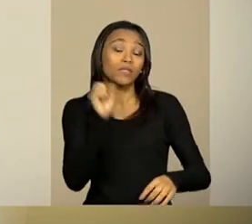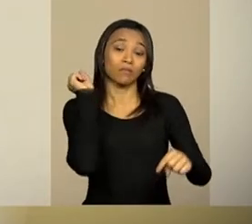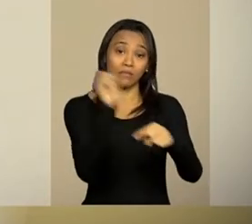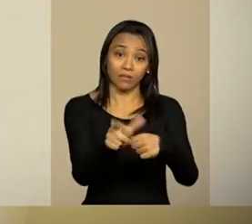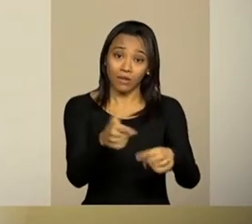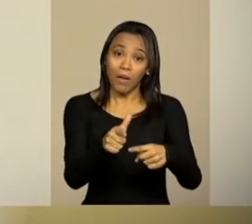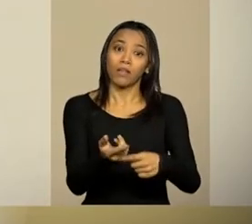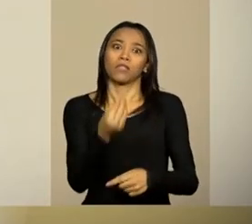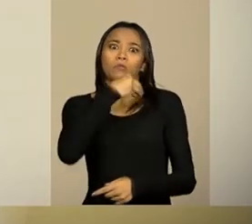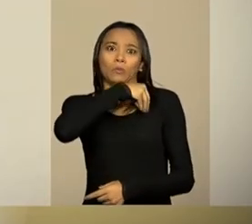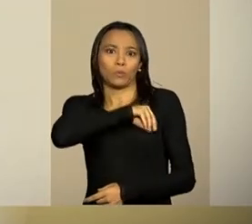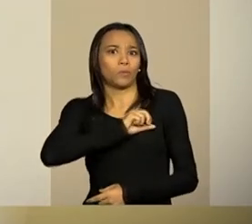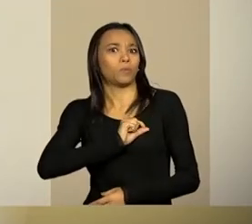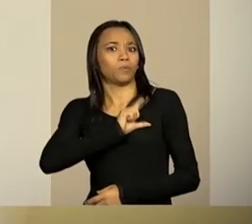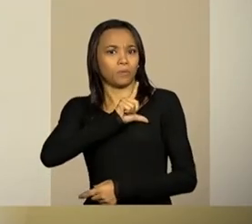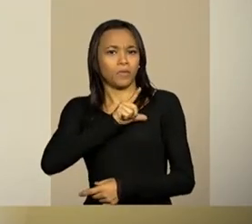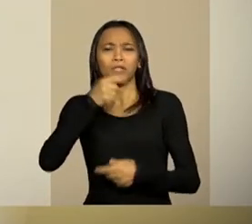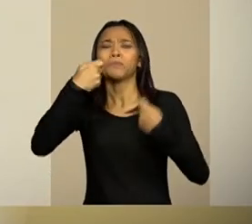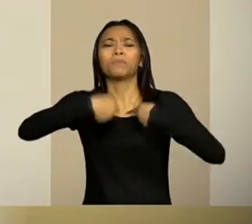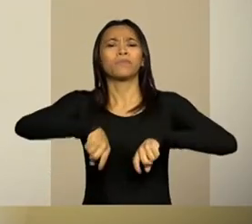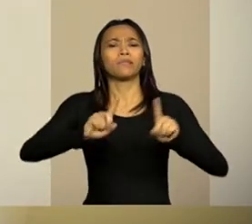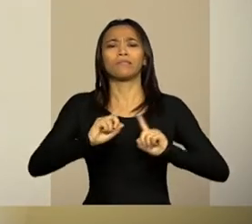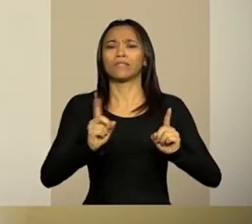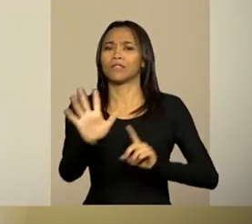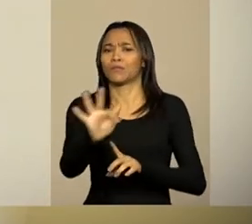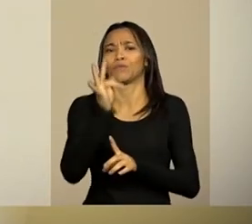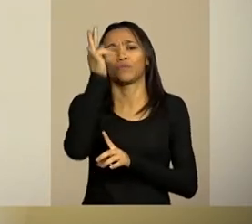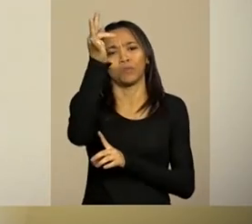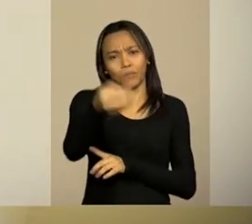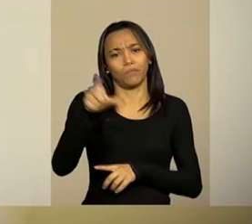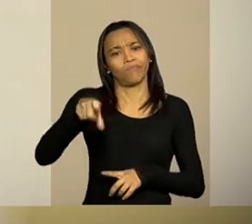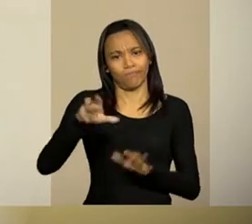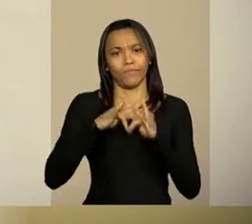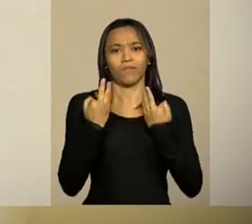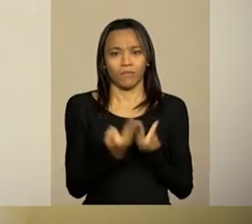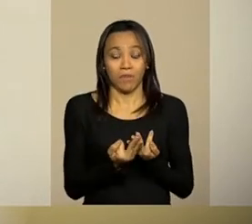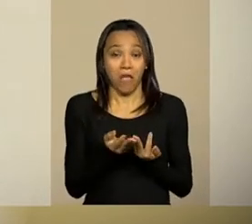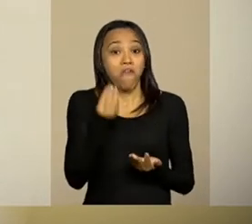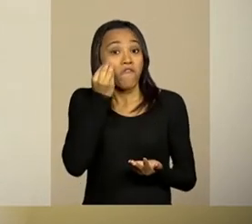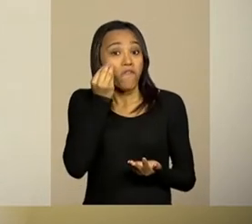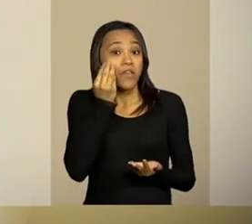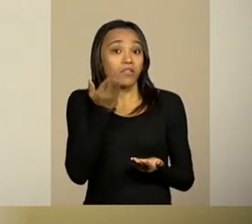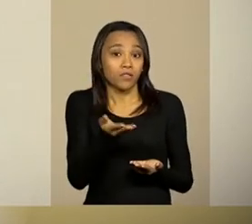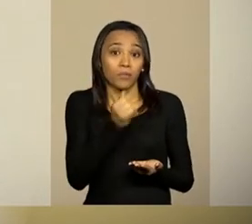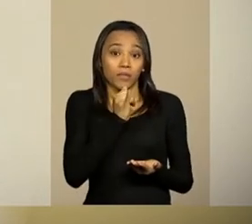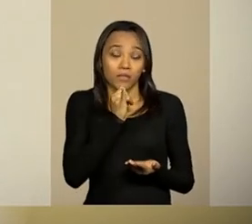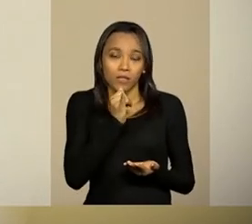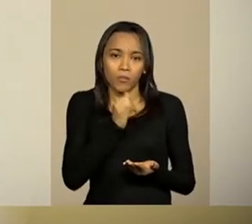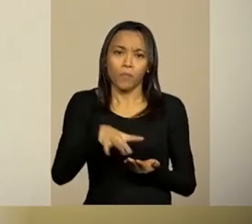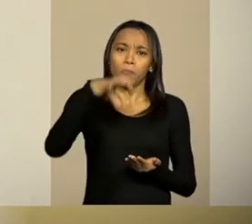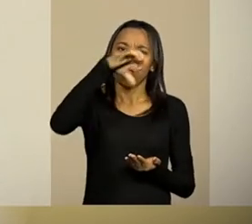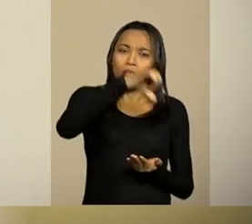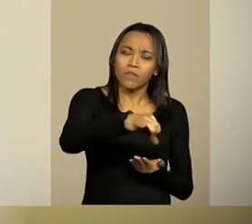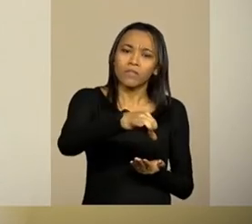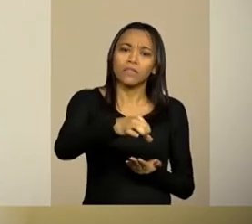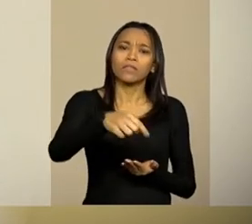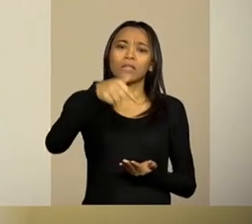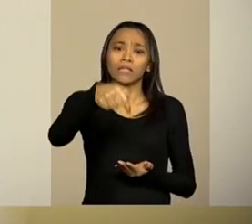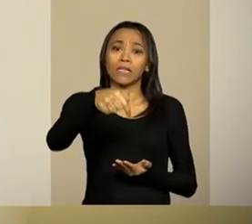emprego tem o maior renda e assim não precisem no futuro do Bolsa Família vejo a você que de